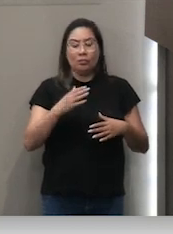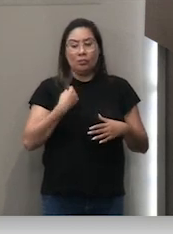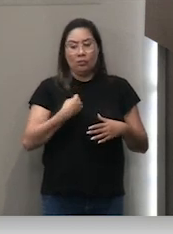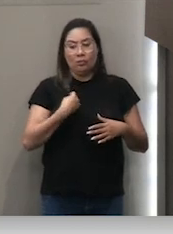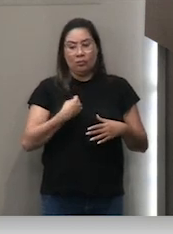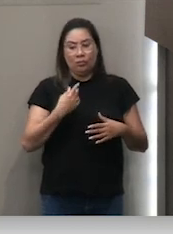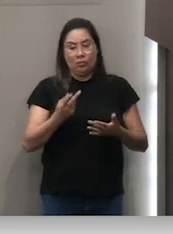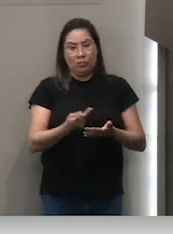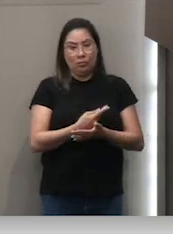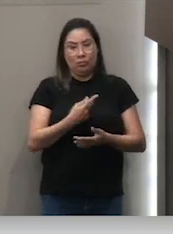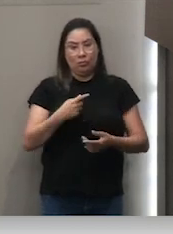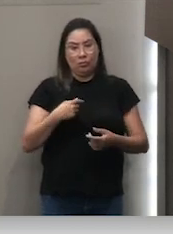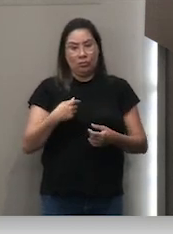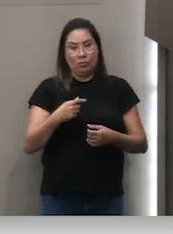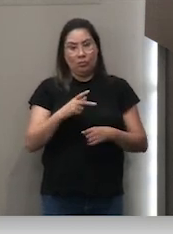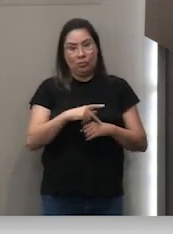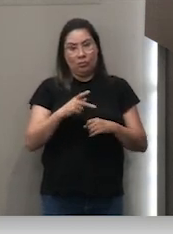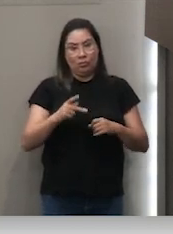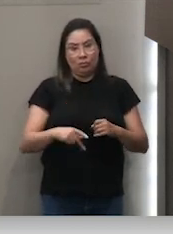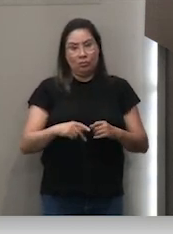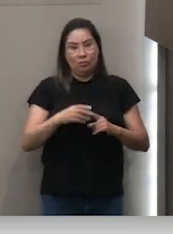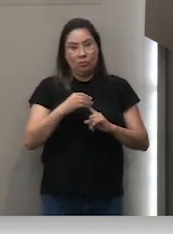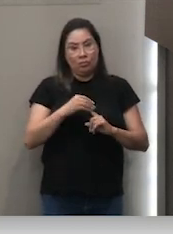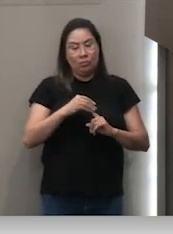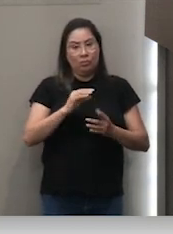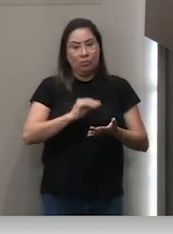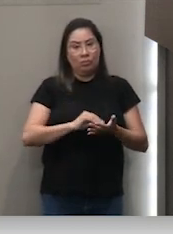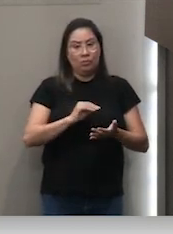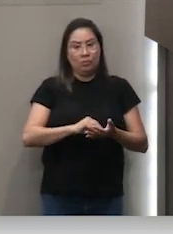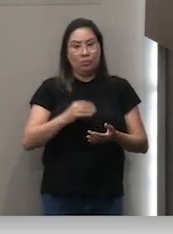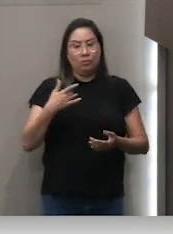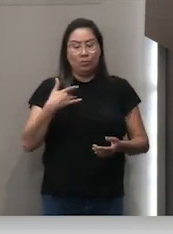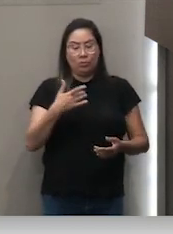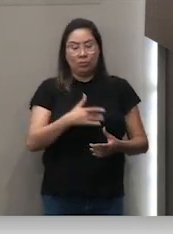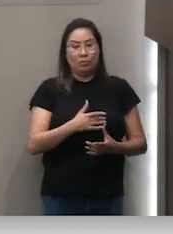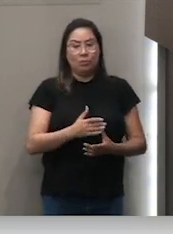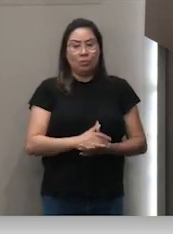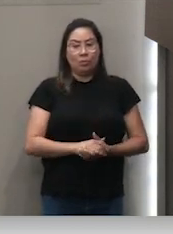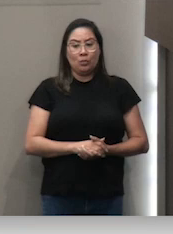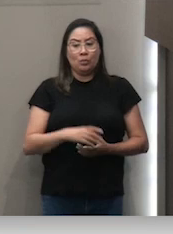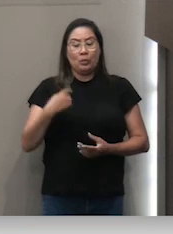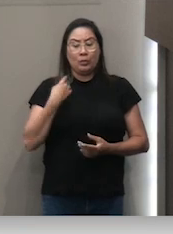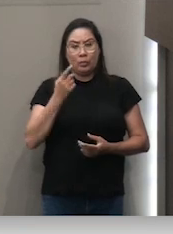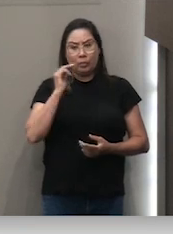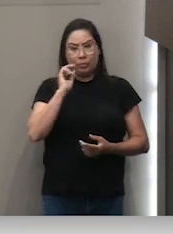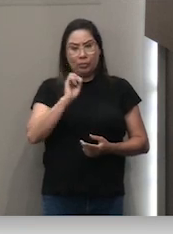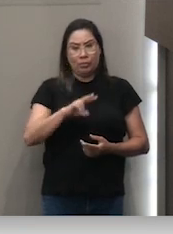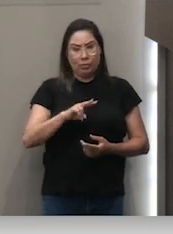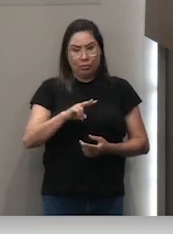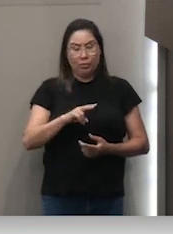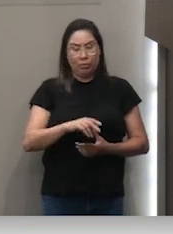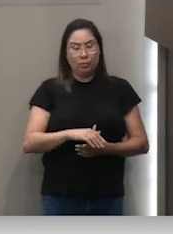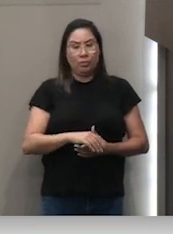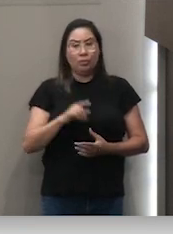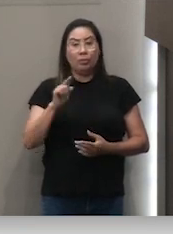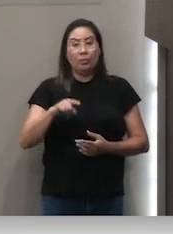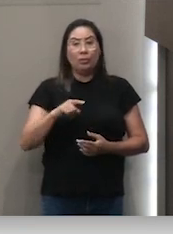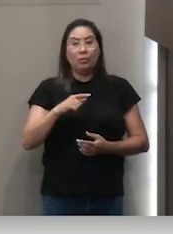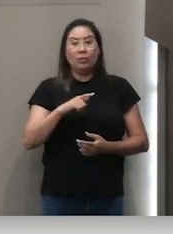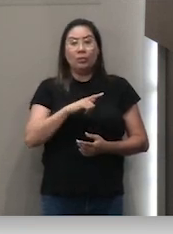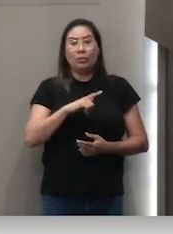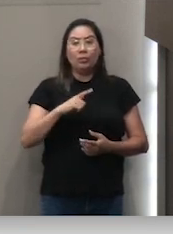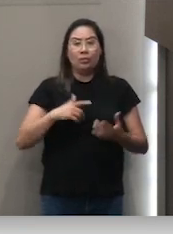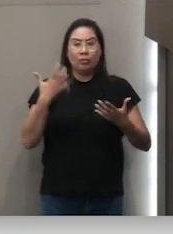do que está acontecendo na nossa cidade de Passo Fundo, principalmente pela falta de saúde. O que a gente vê é um governo